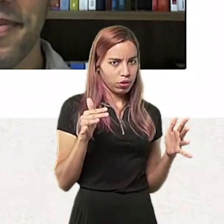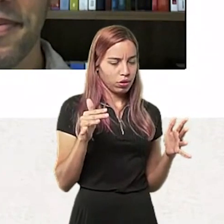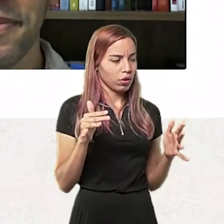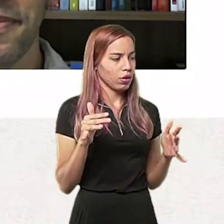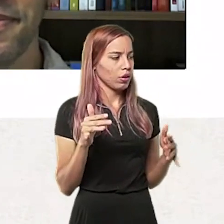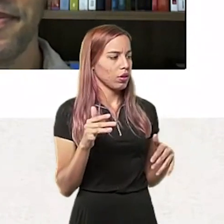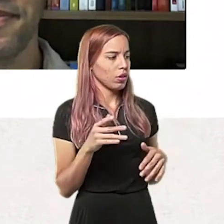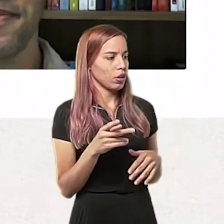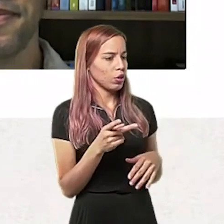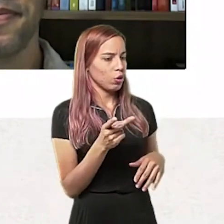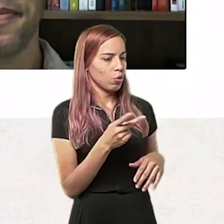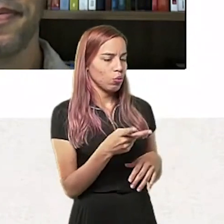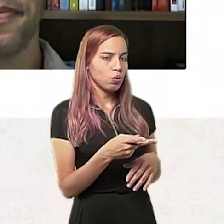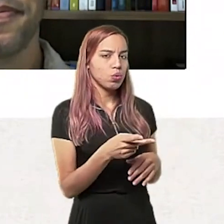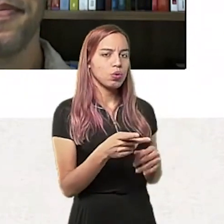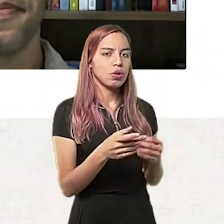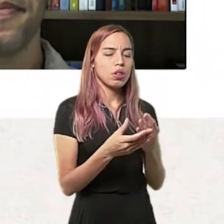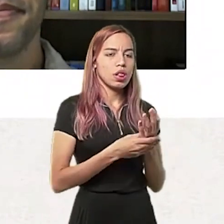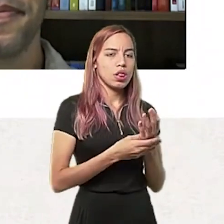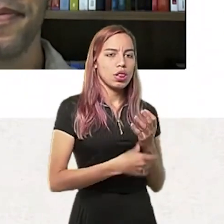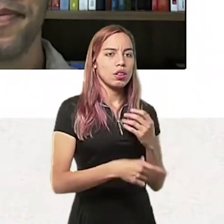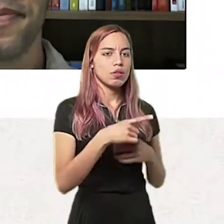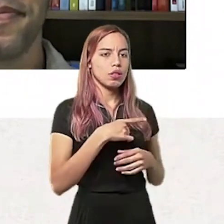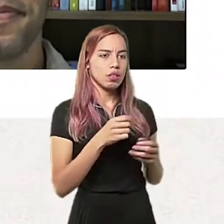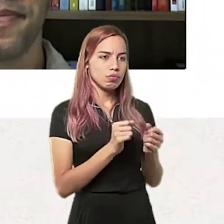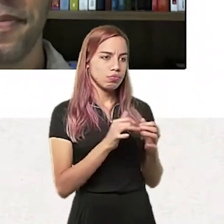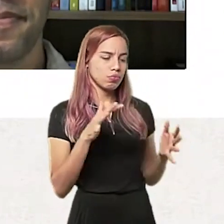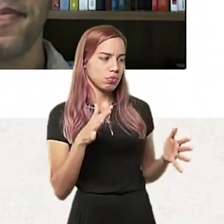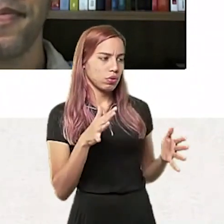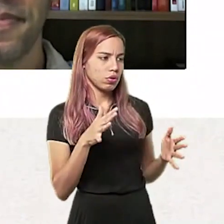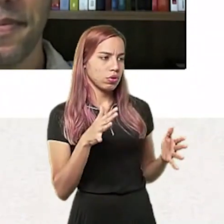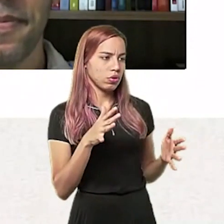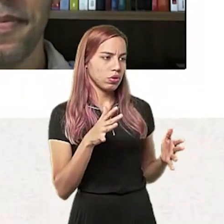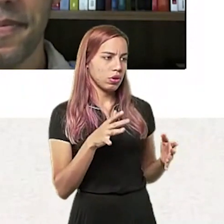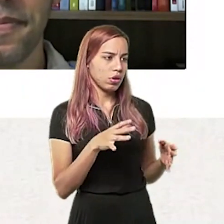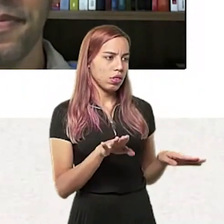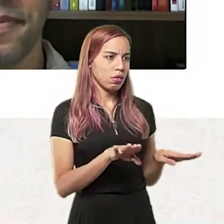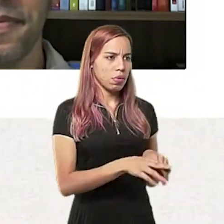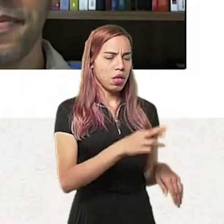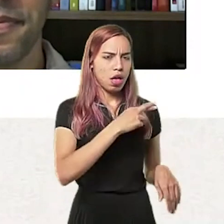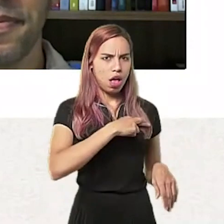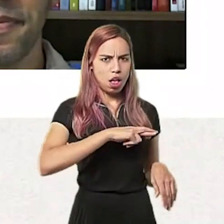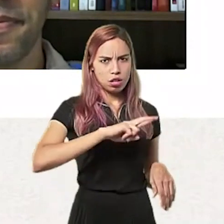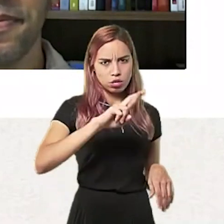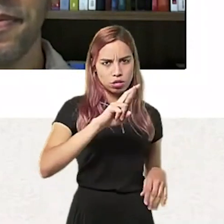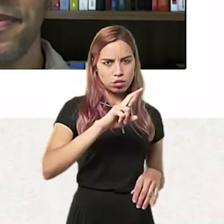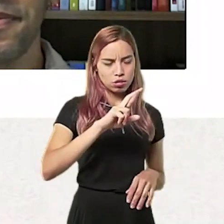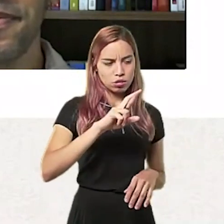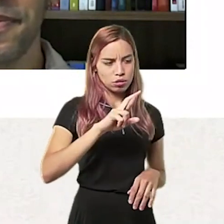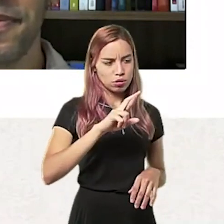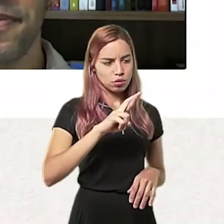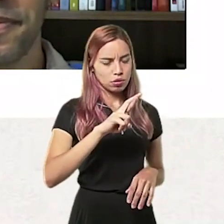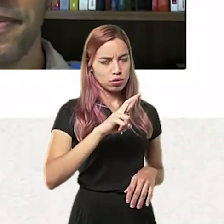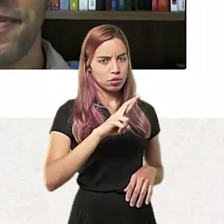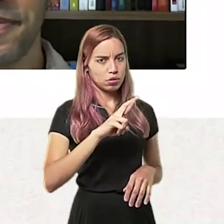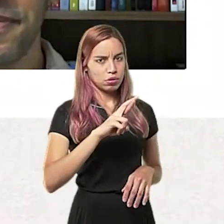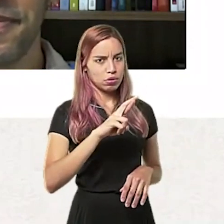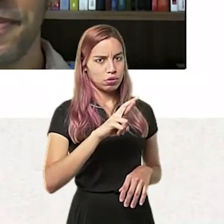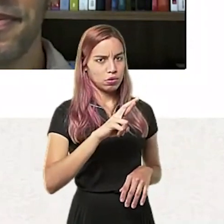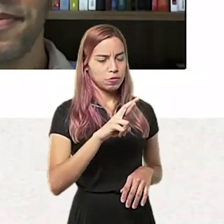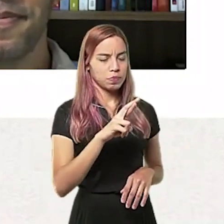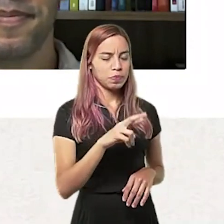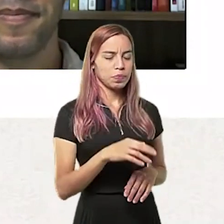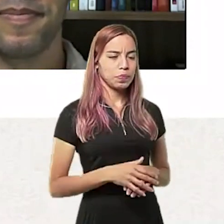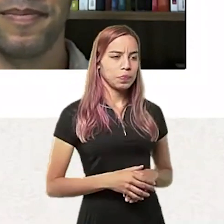Odisseia também a gente vê a religiosidade muito presente, né? Essa imposição também que vem